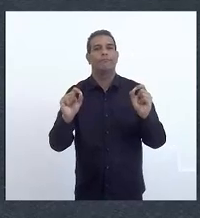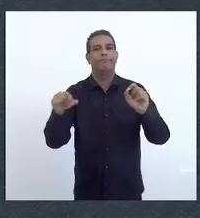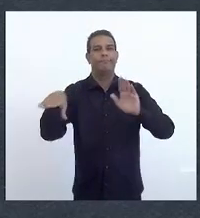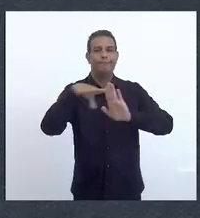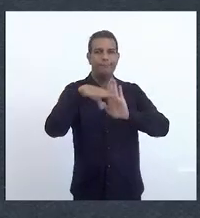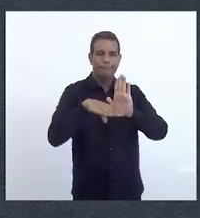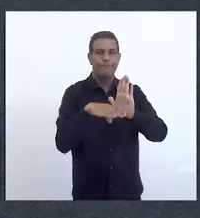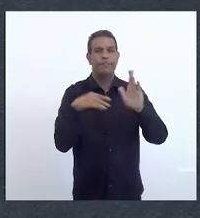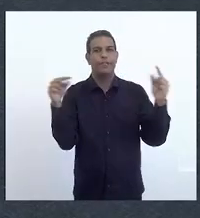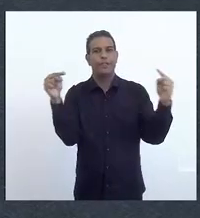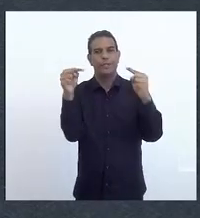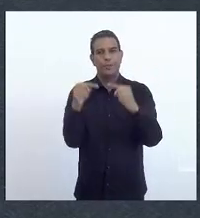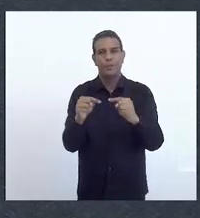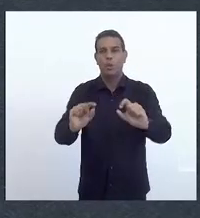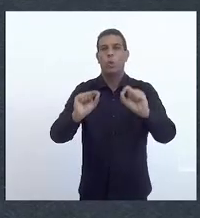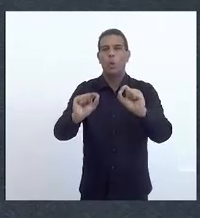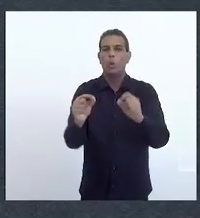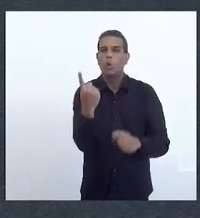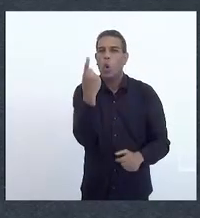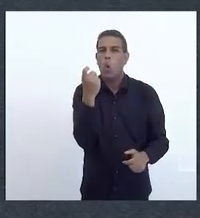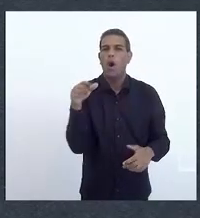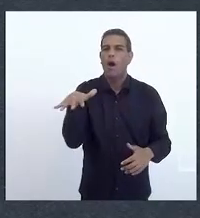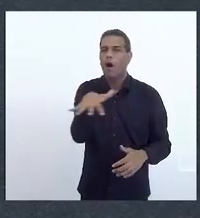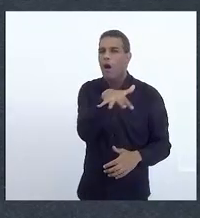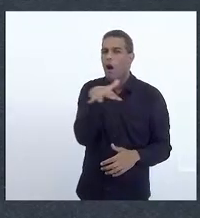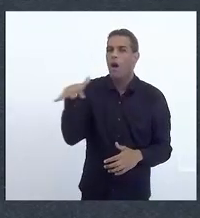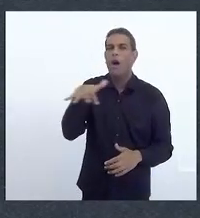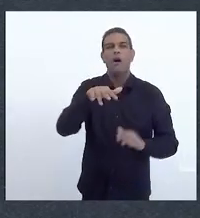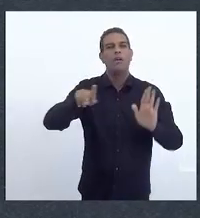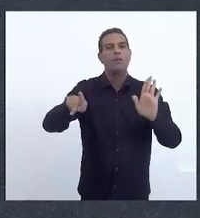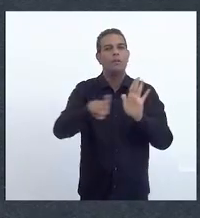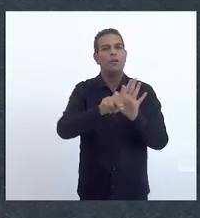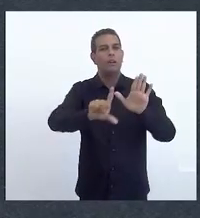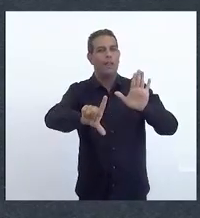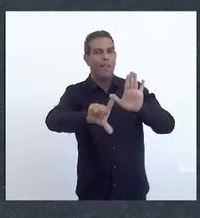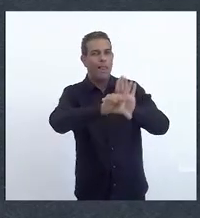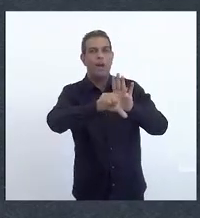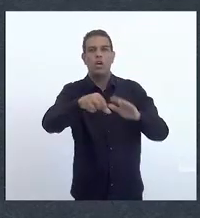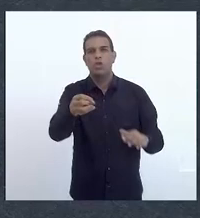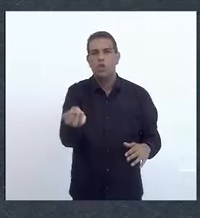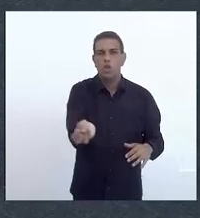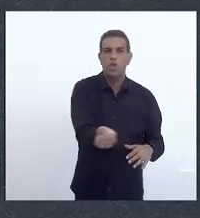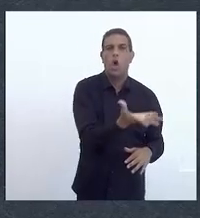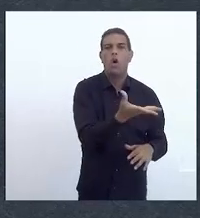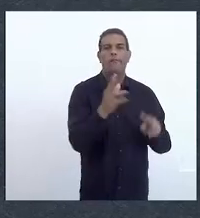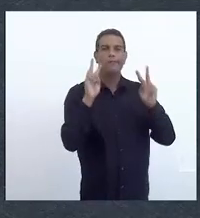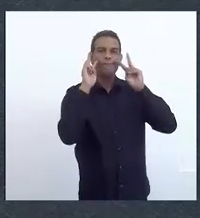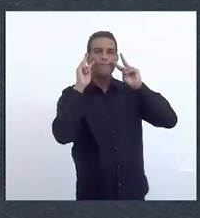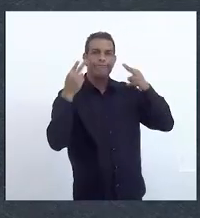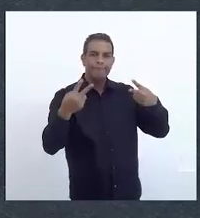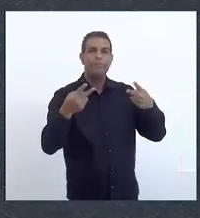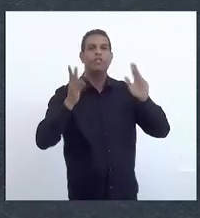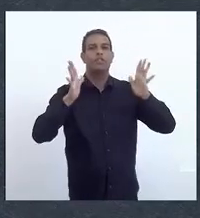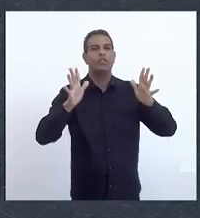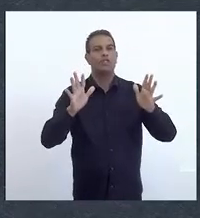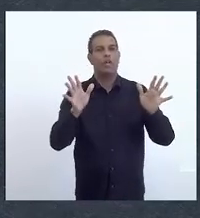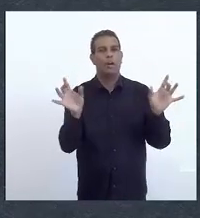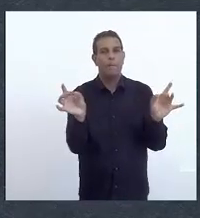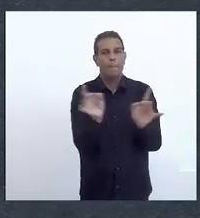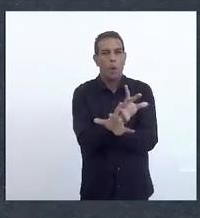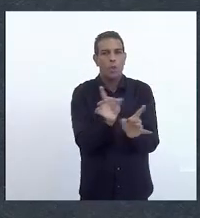a matéria como fosse única e exclusivamente uma lei nova, sem se remeter à lei já